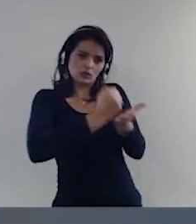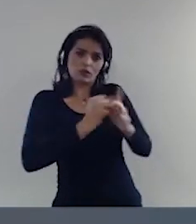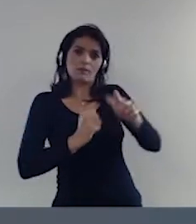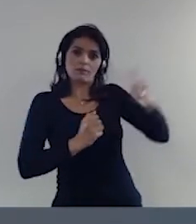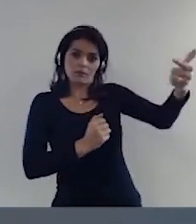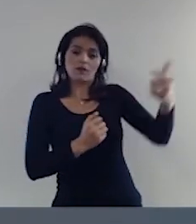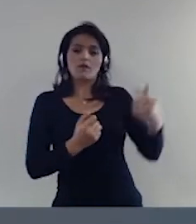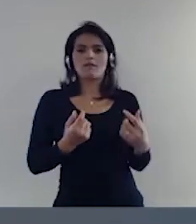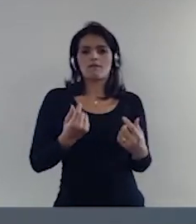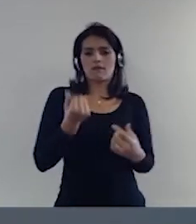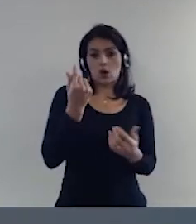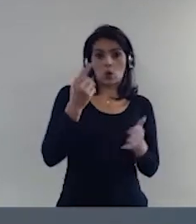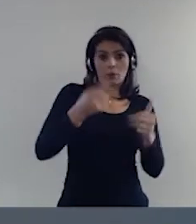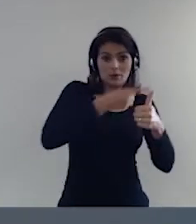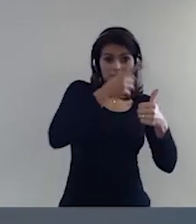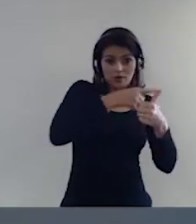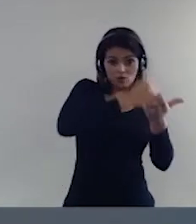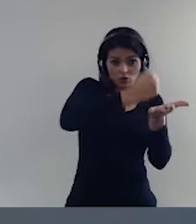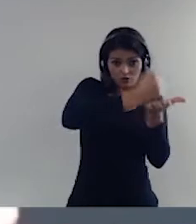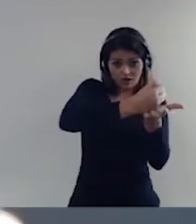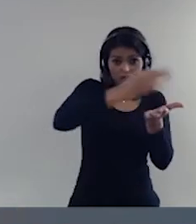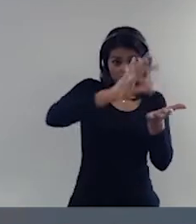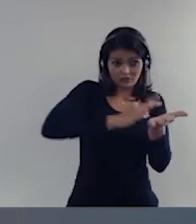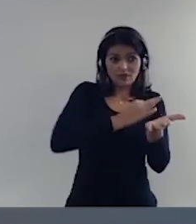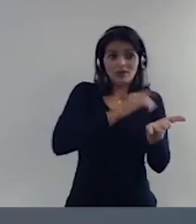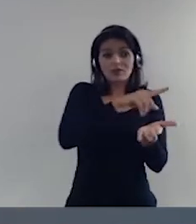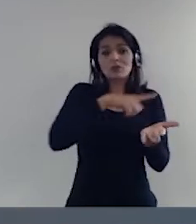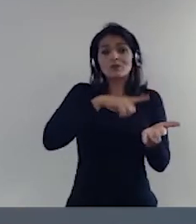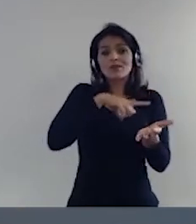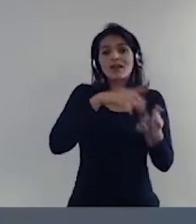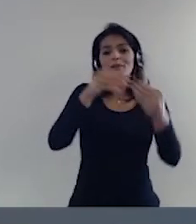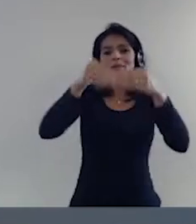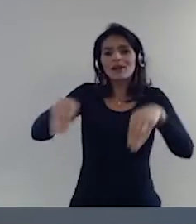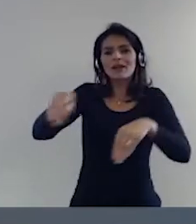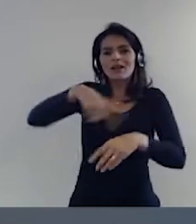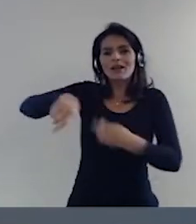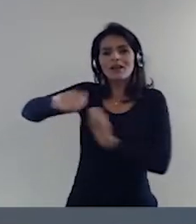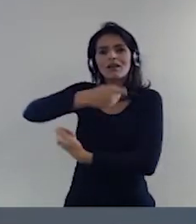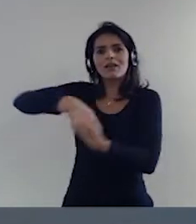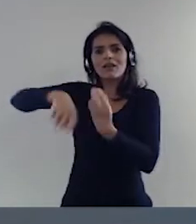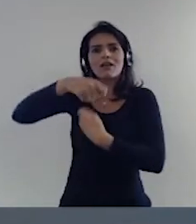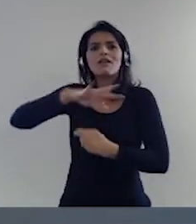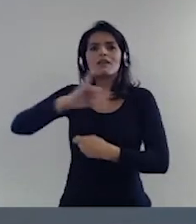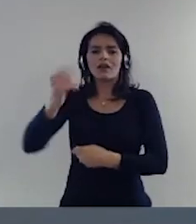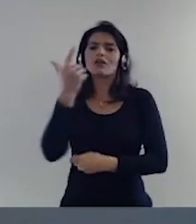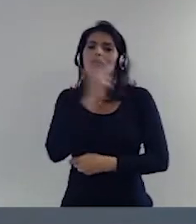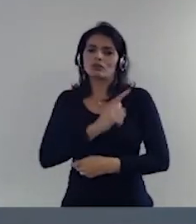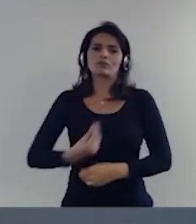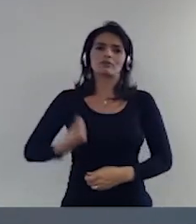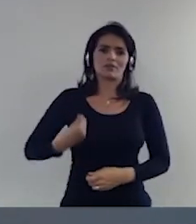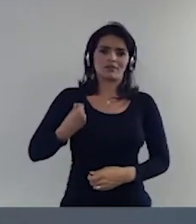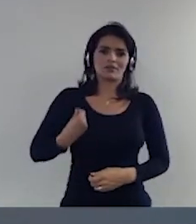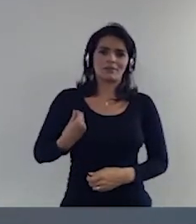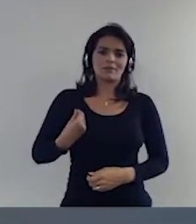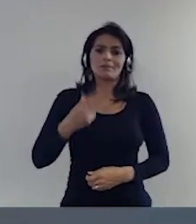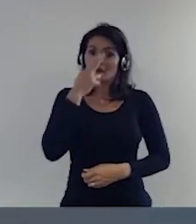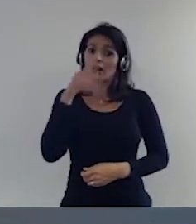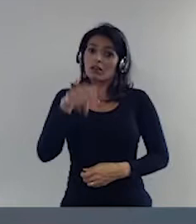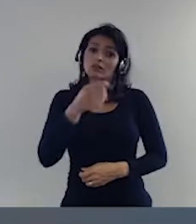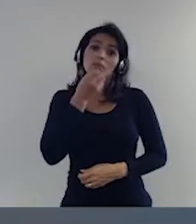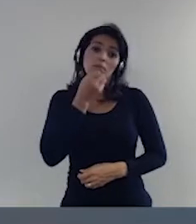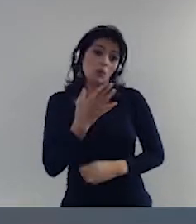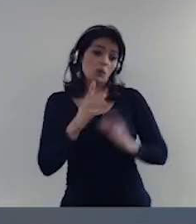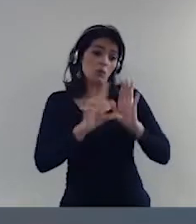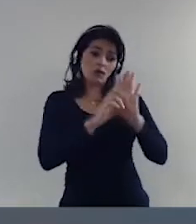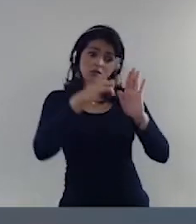naquele valor original. Portanto, quando há um impacto no mercado como um todo, a extrema vantagem estará presente. Me parece que essa é uma interpretação razoável